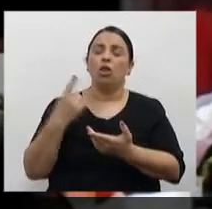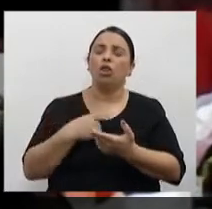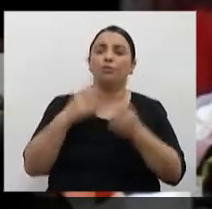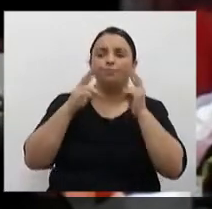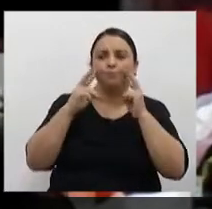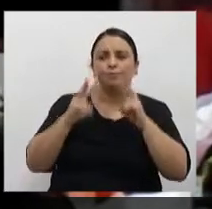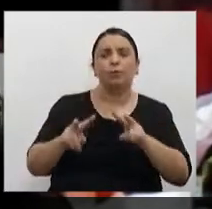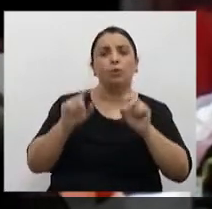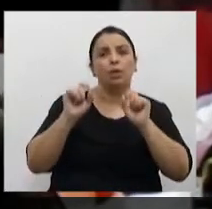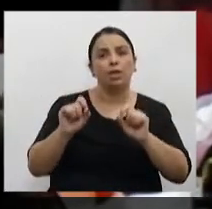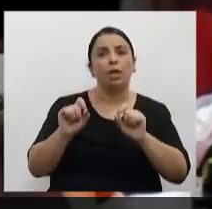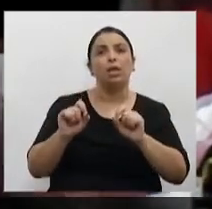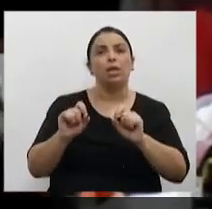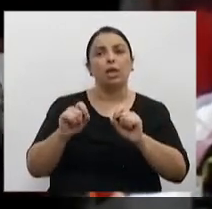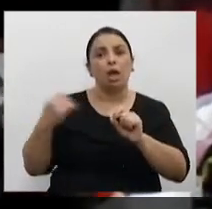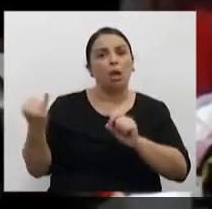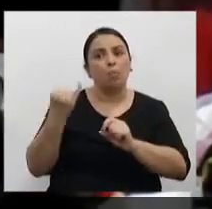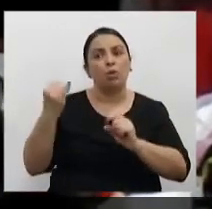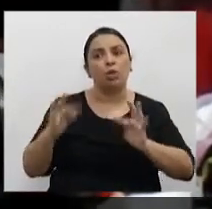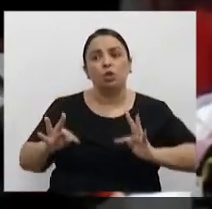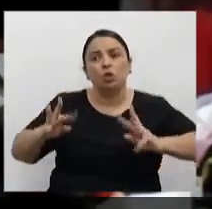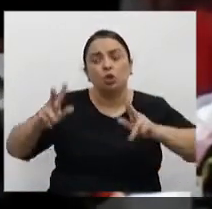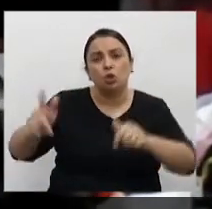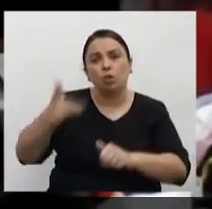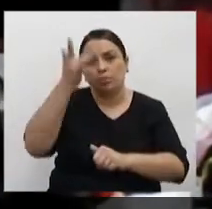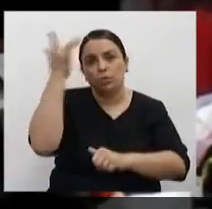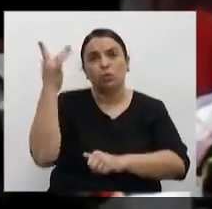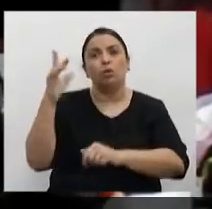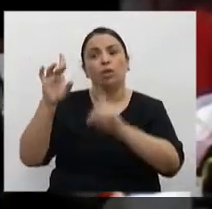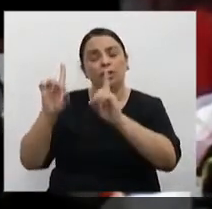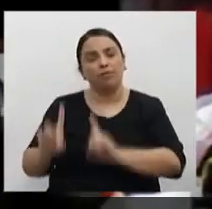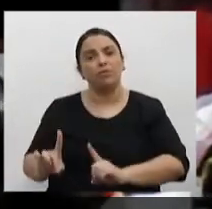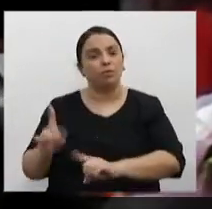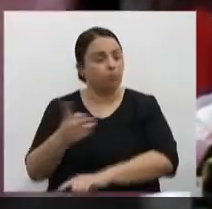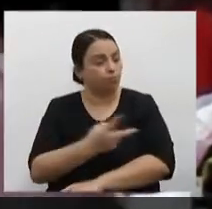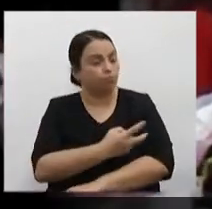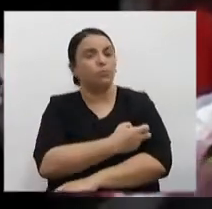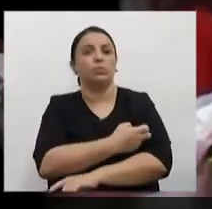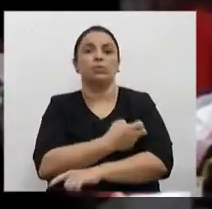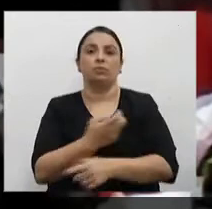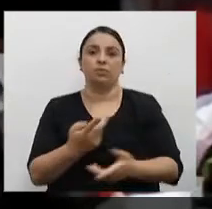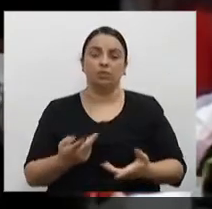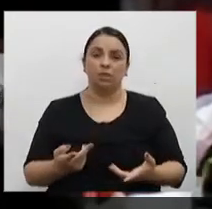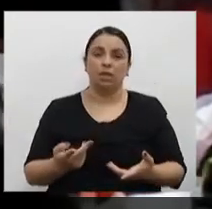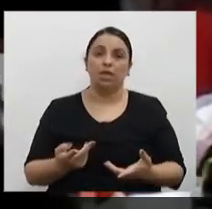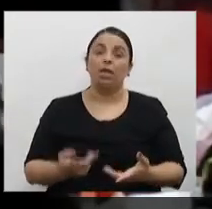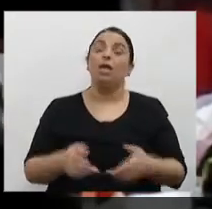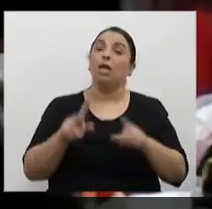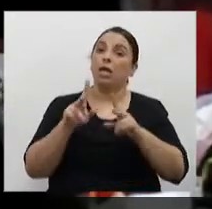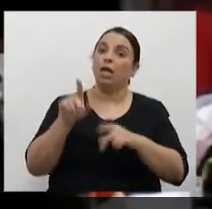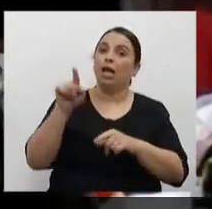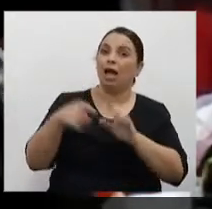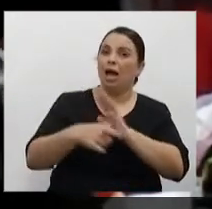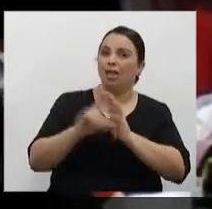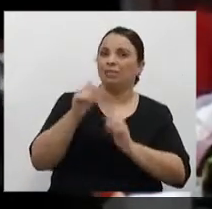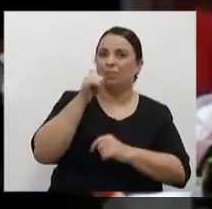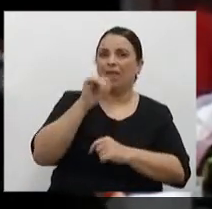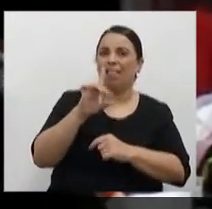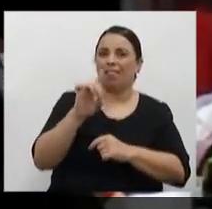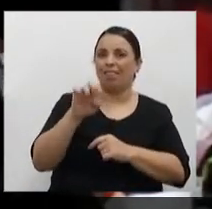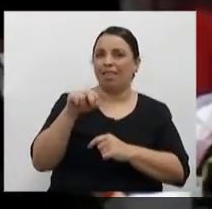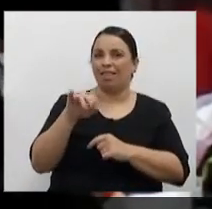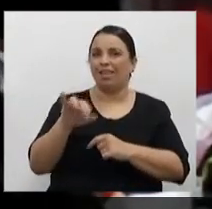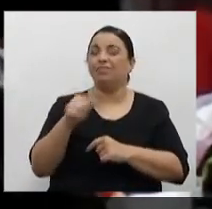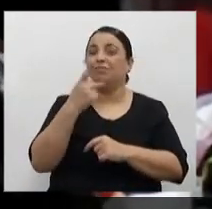da vacinação de todas as pessoas com deficiência e também, como a nossa querida Denise disse, para os